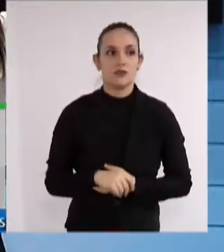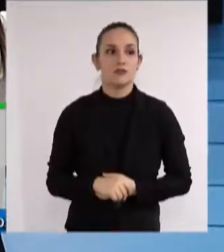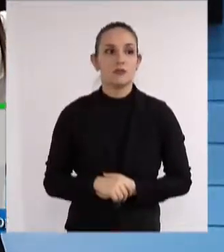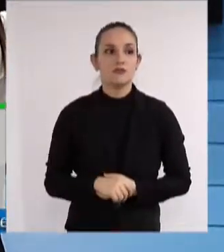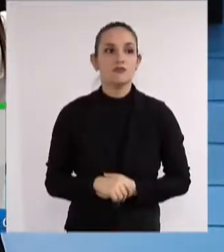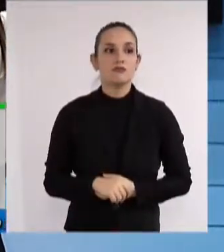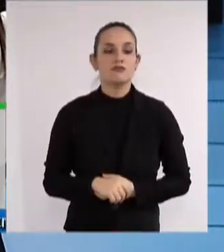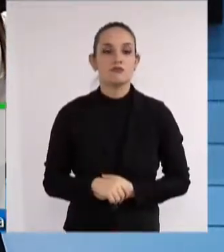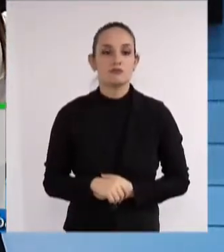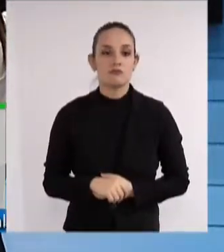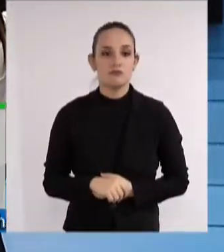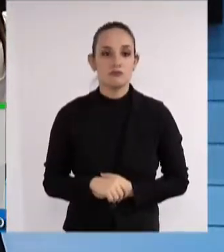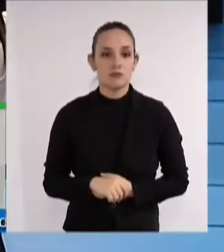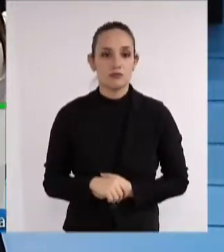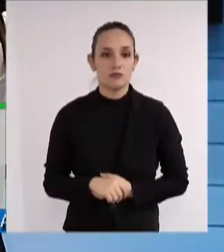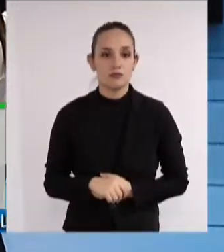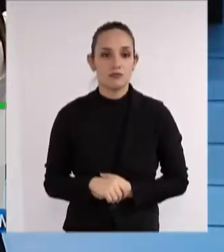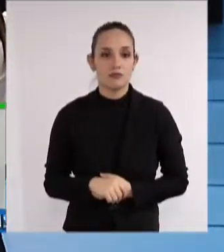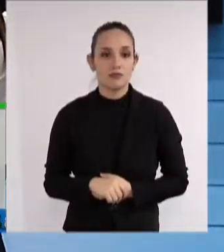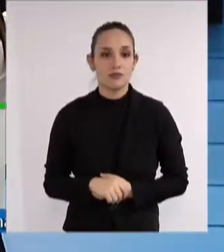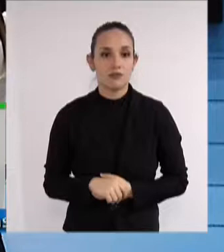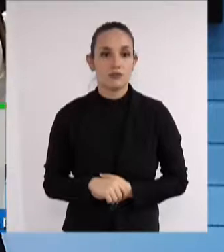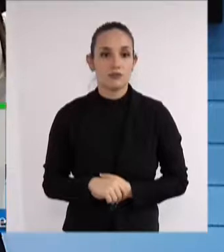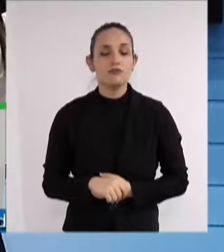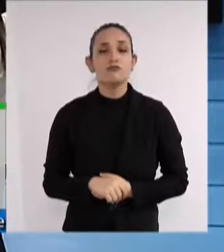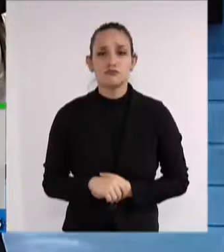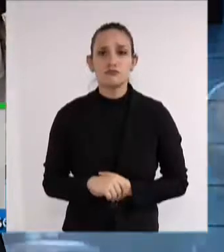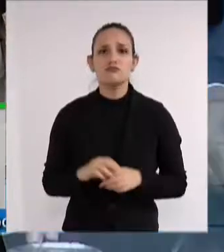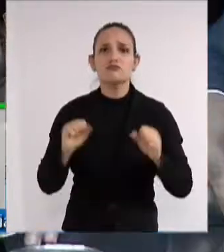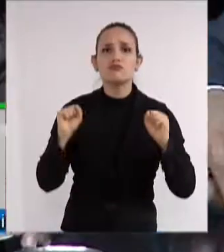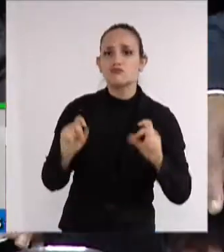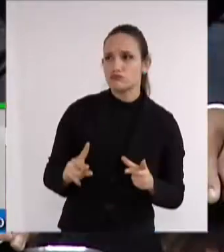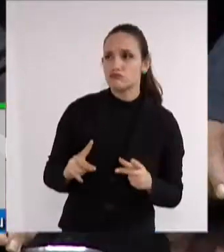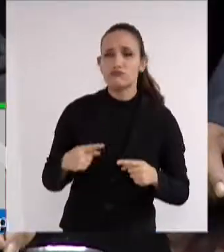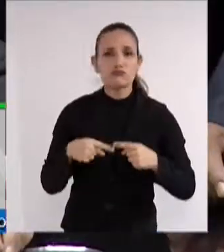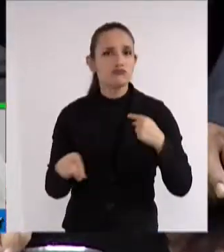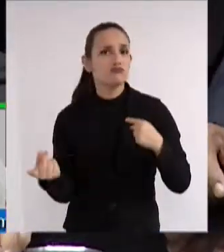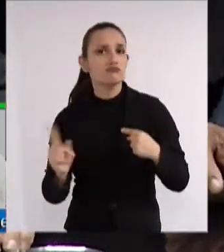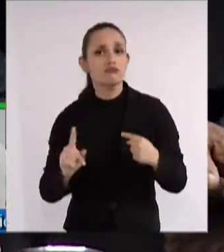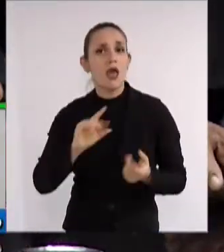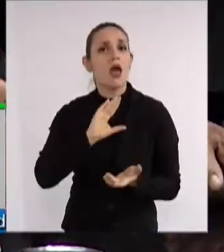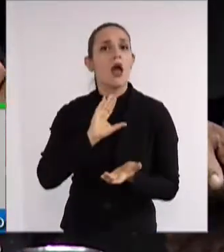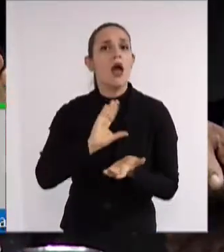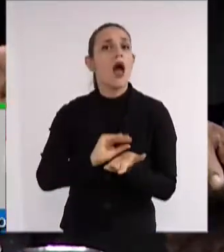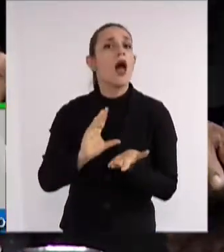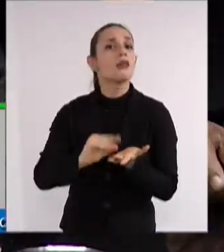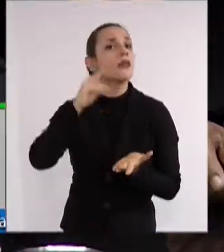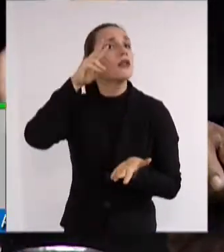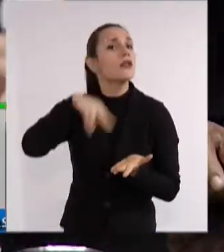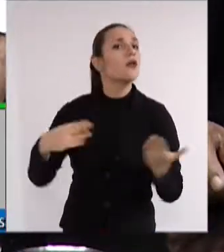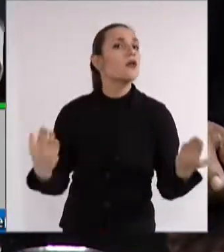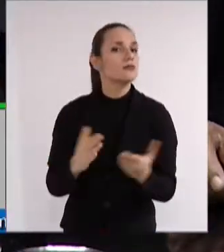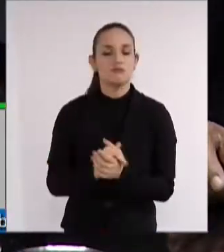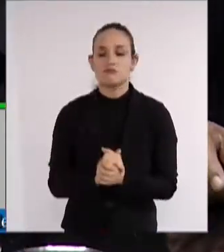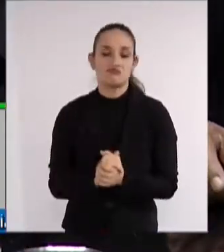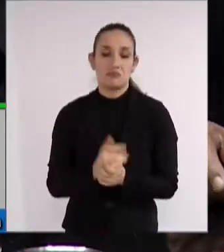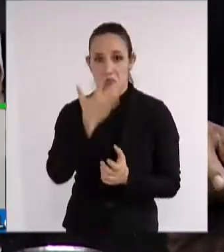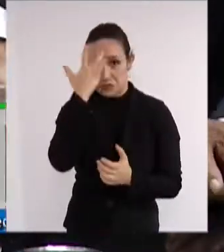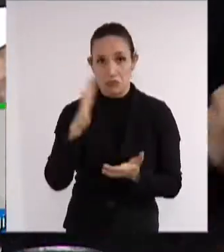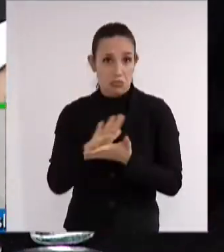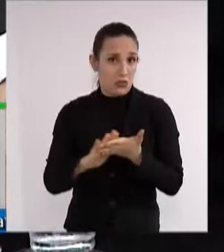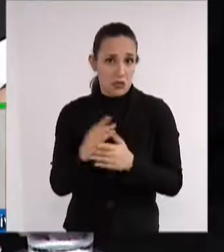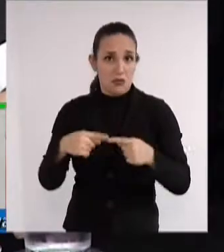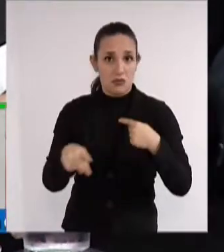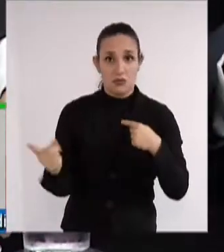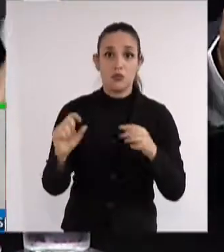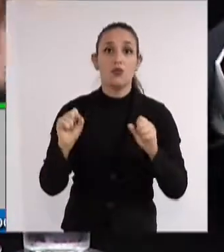Em discussão, a ata que acaba de ser lida. Em discussão, a ata que acaba de ser lida. Não havendo quem queira